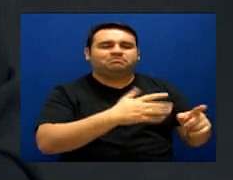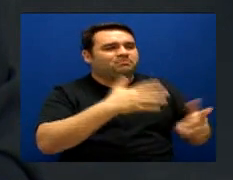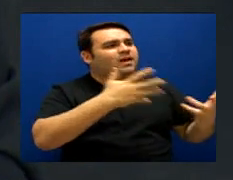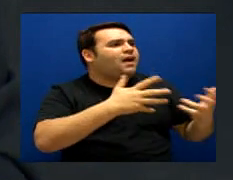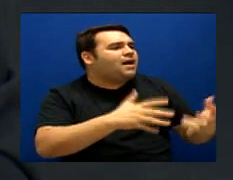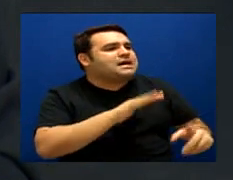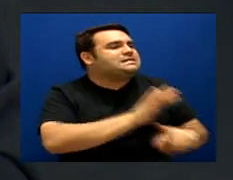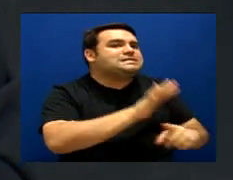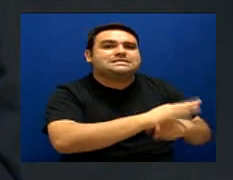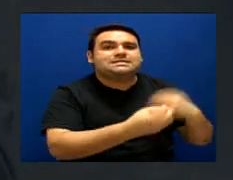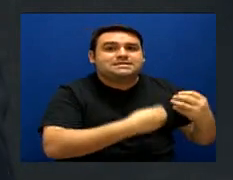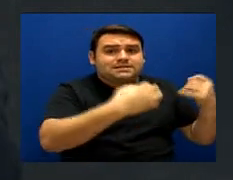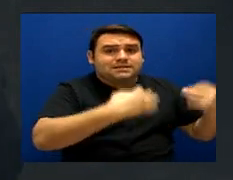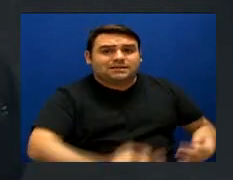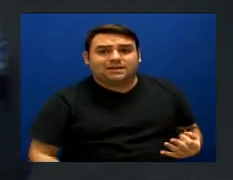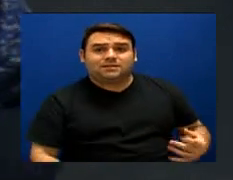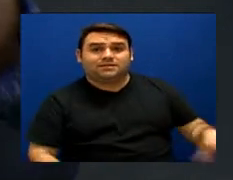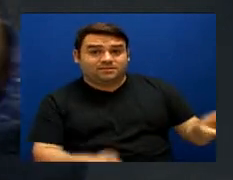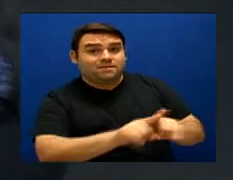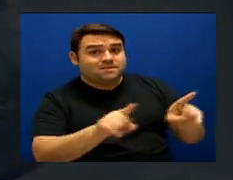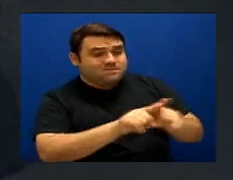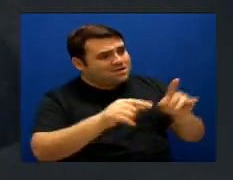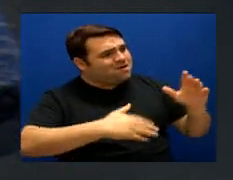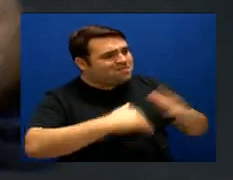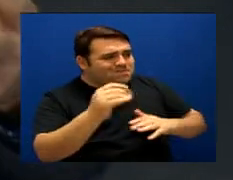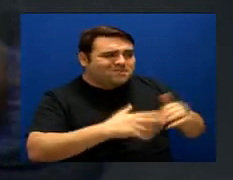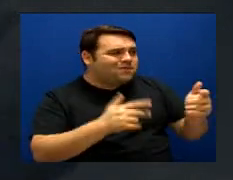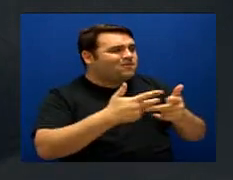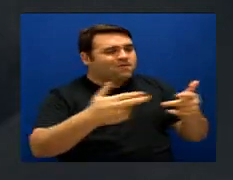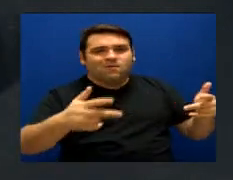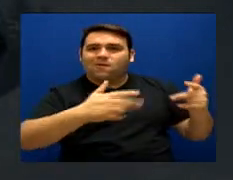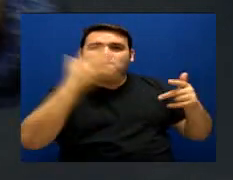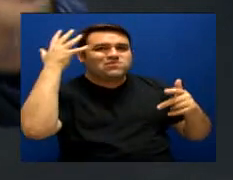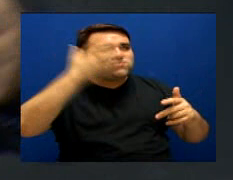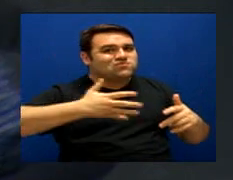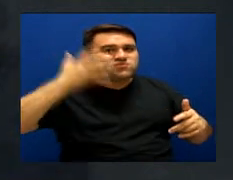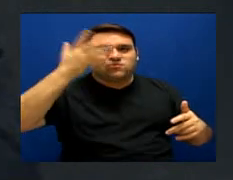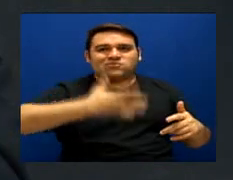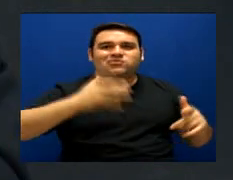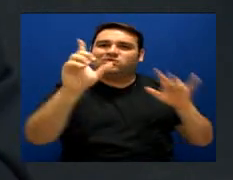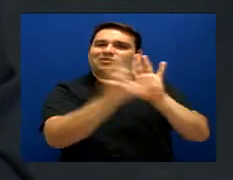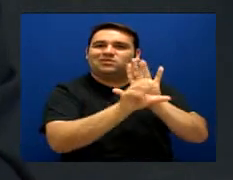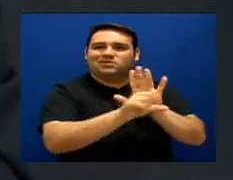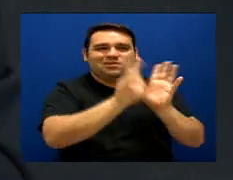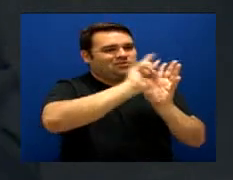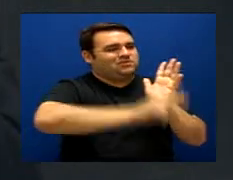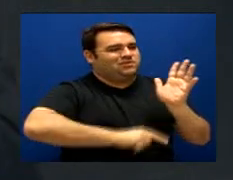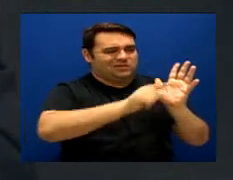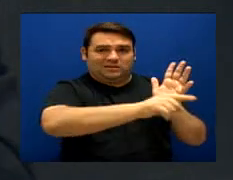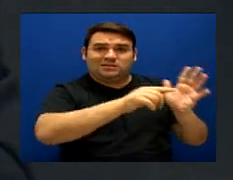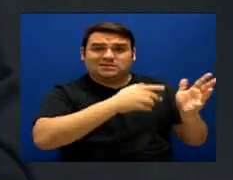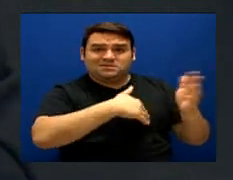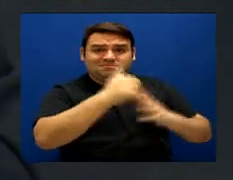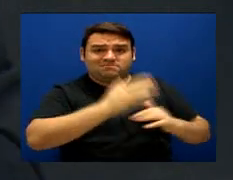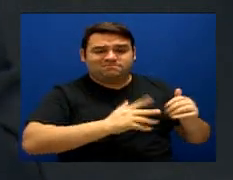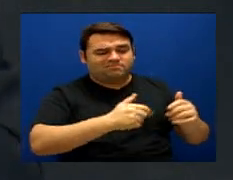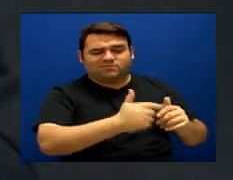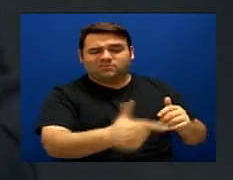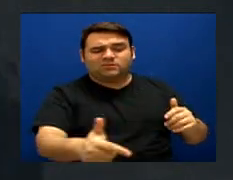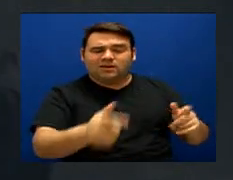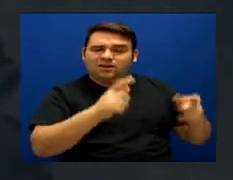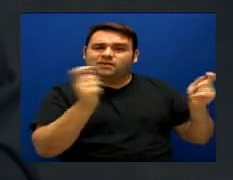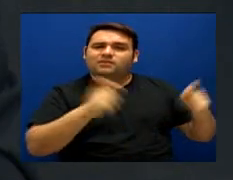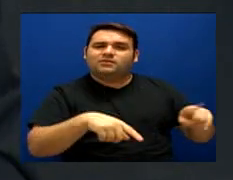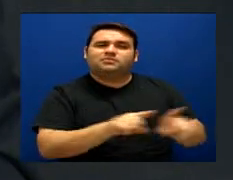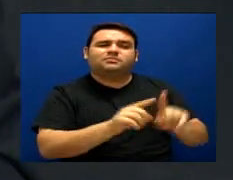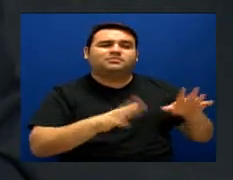dar uma satisfação de maneira digna e que essas ações e esses discursos, essas leis que muitas vezes não são tão profícuas, possam